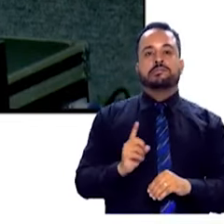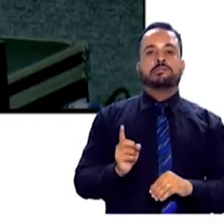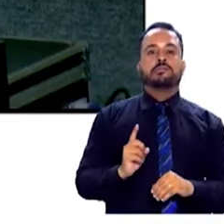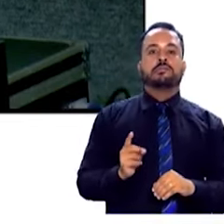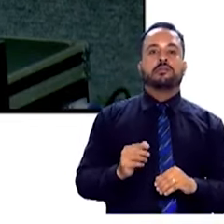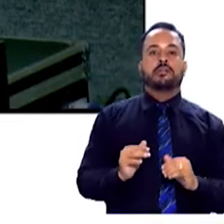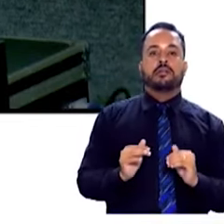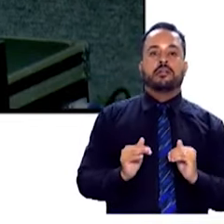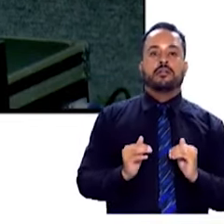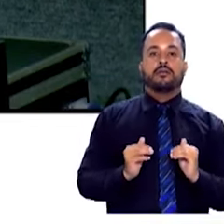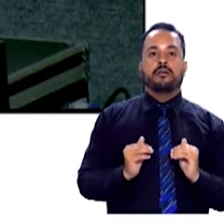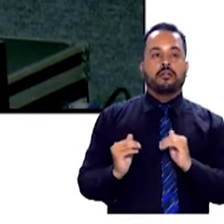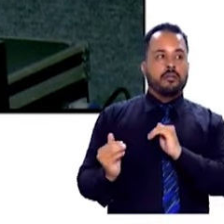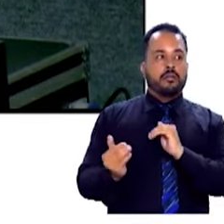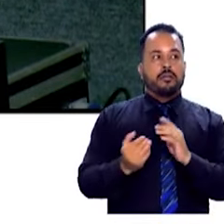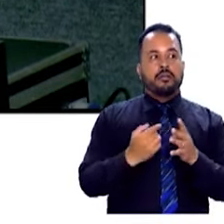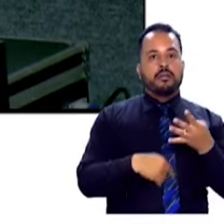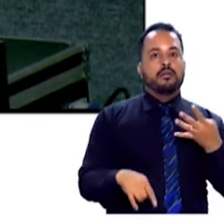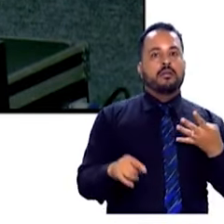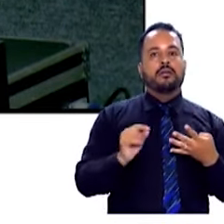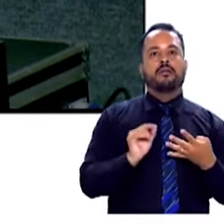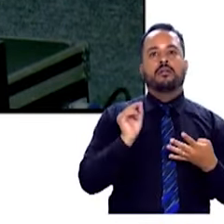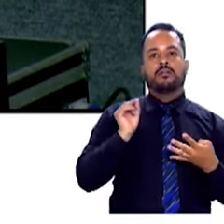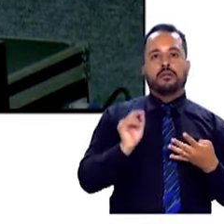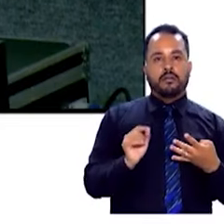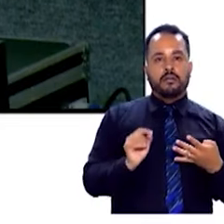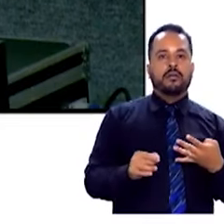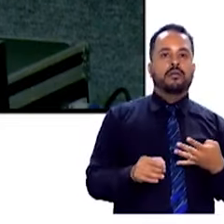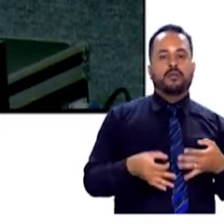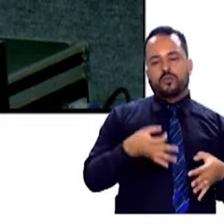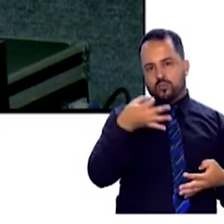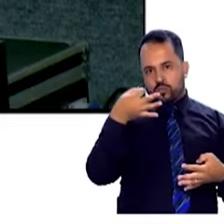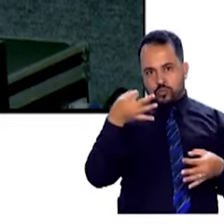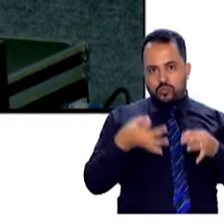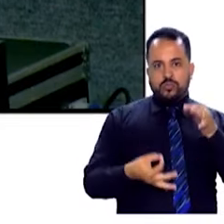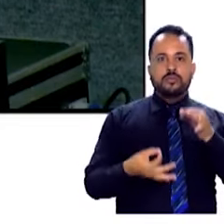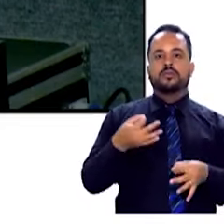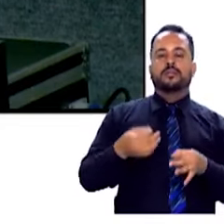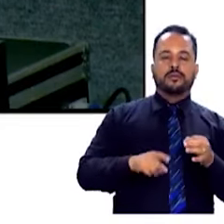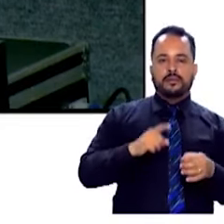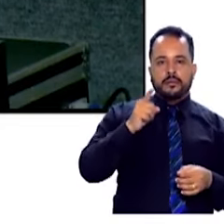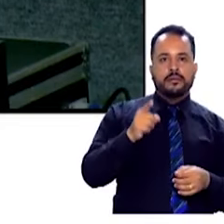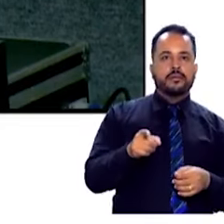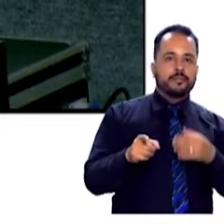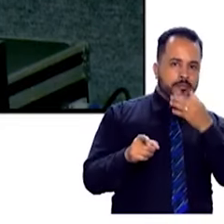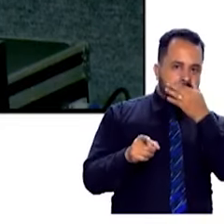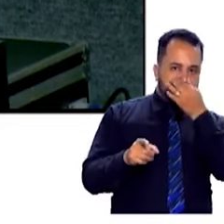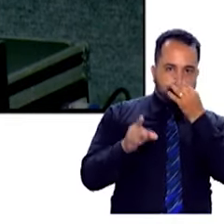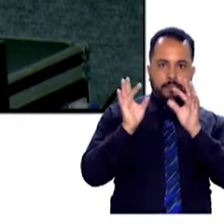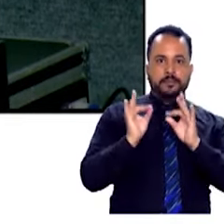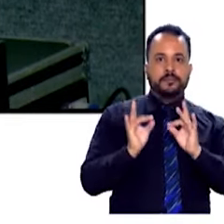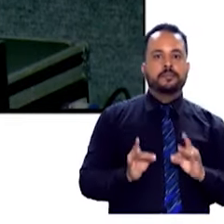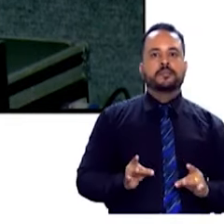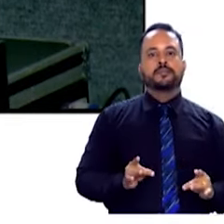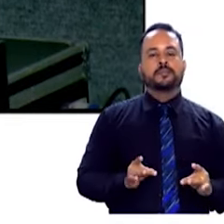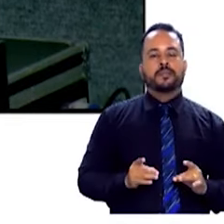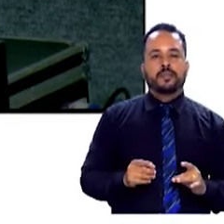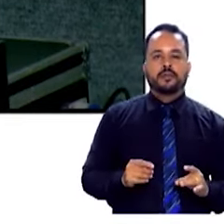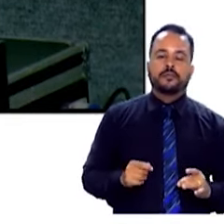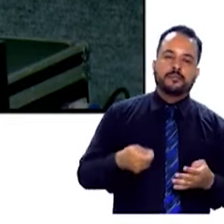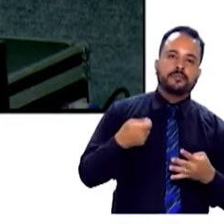devem ser decididos de acordo com que foi decidido antes a não ser que o juiz possa apontar nesse caso uma peculiaridade que